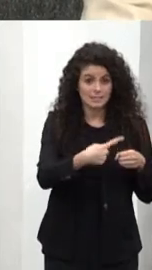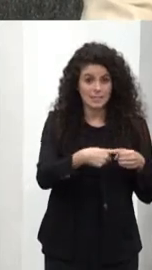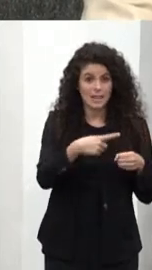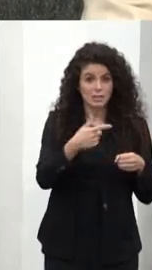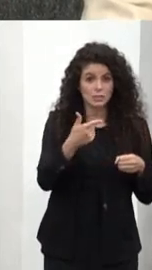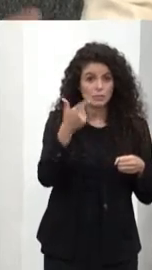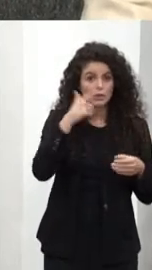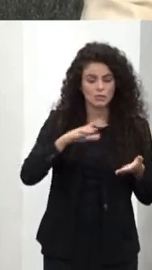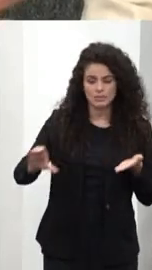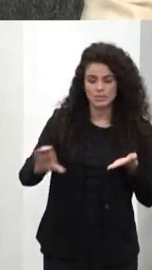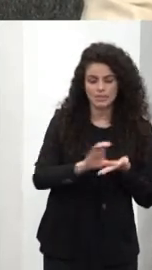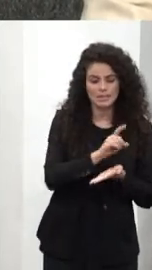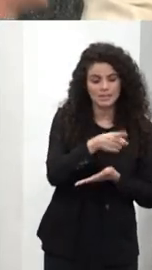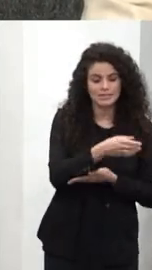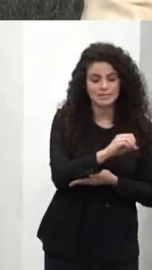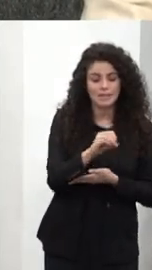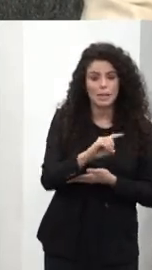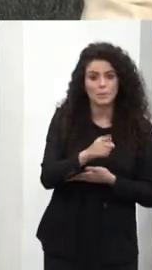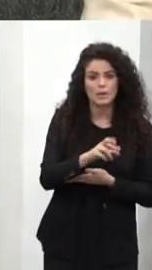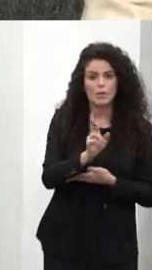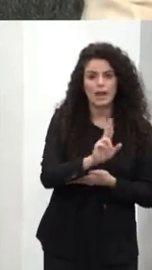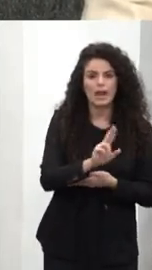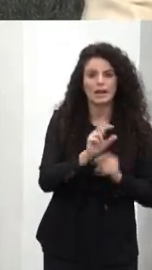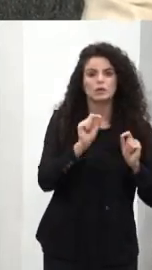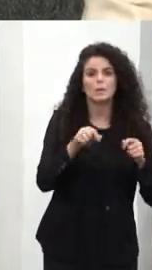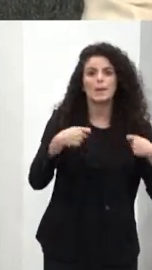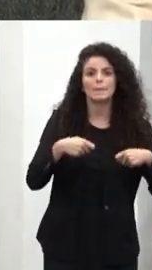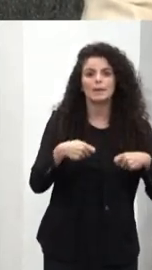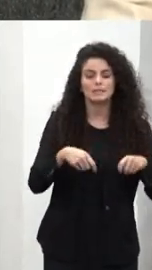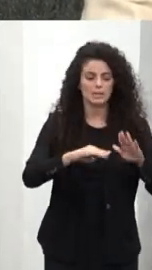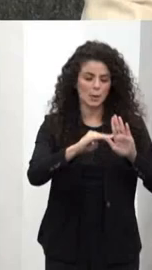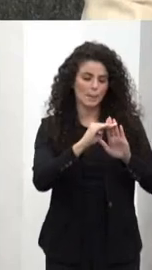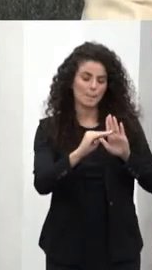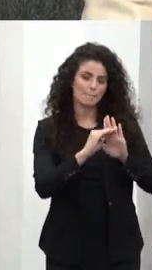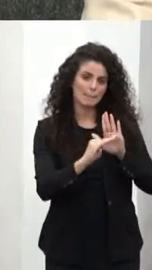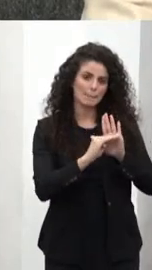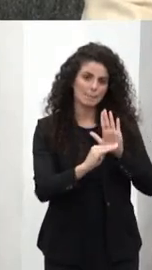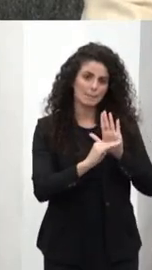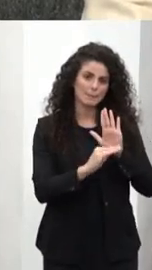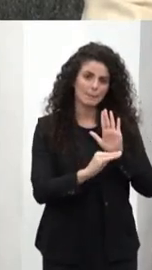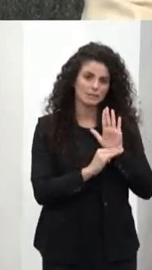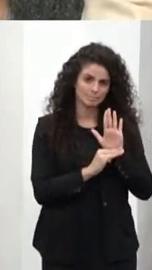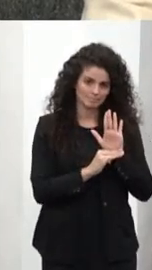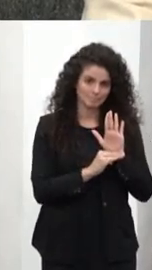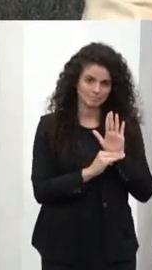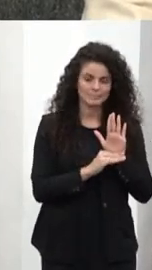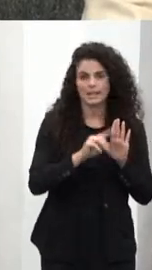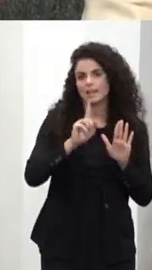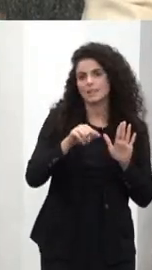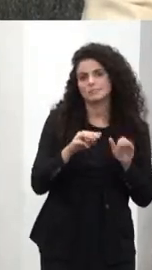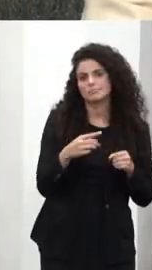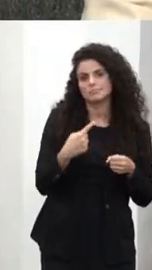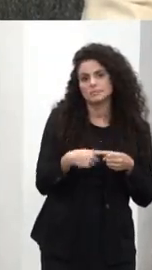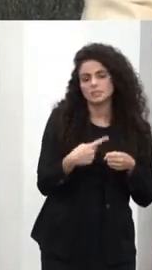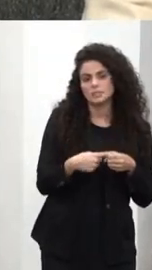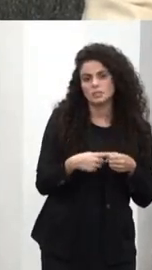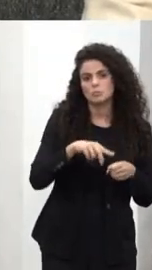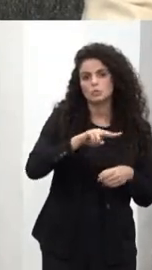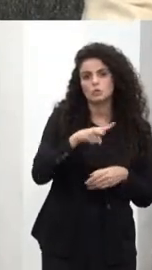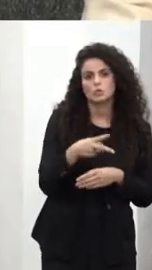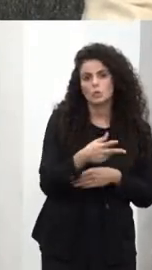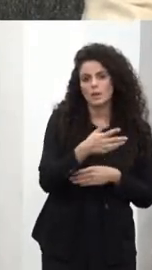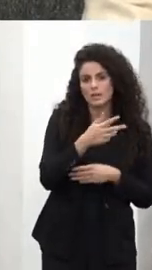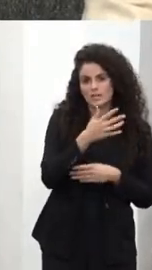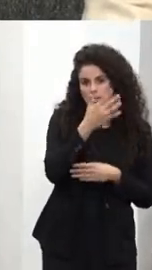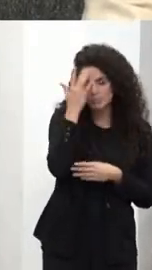né o três modelos que você escolher um dos três municípios de mil habitantes né que vai receber ali 30 mil reais aqui tá uma